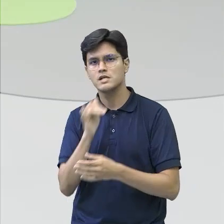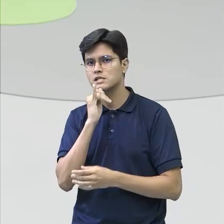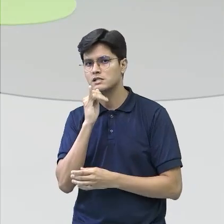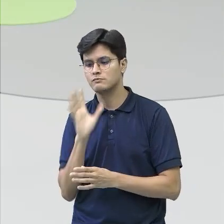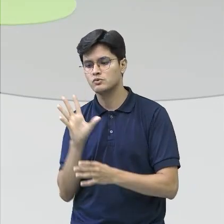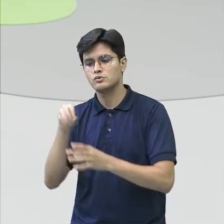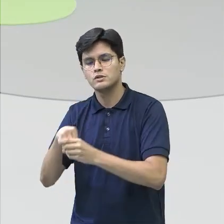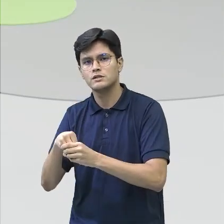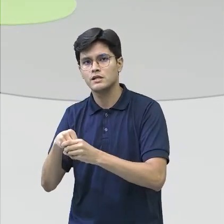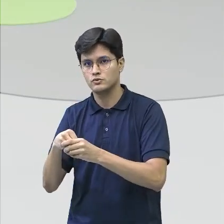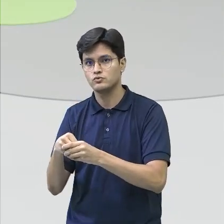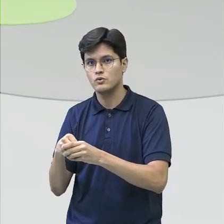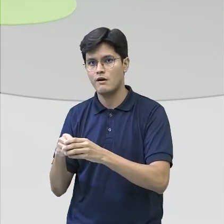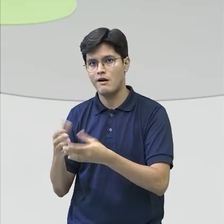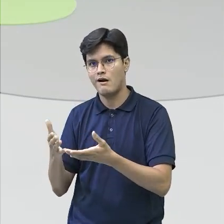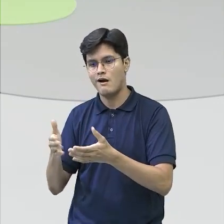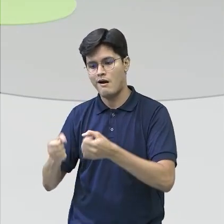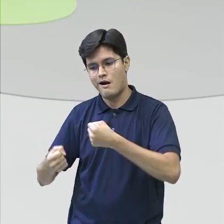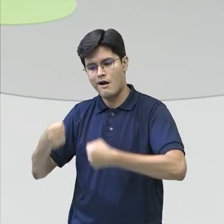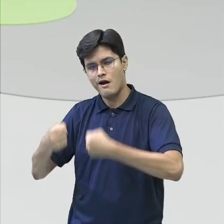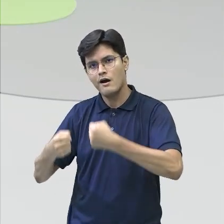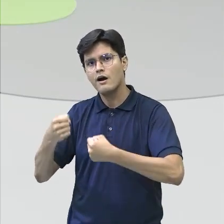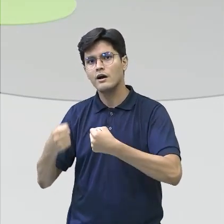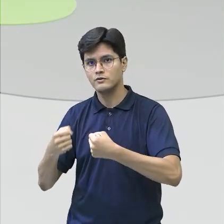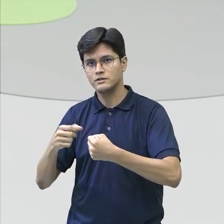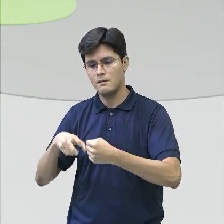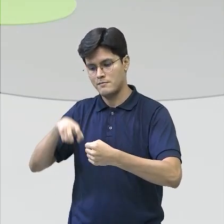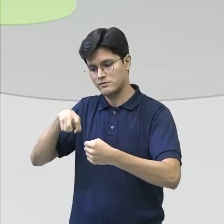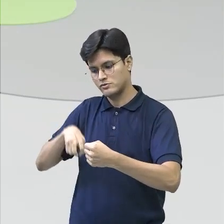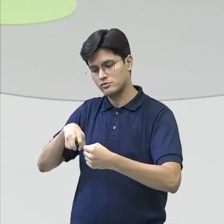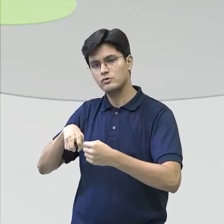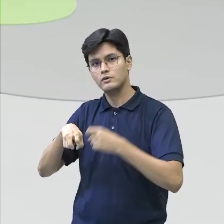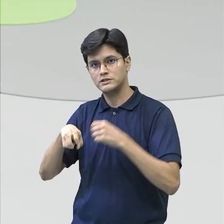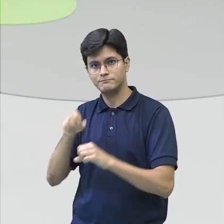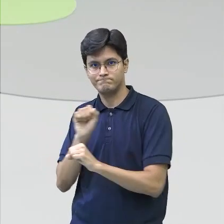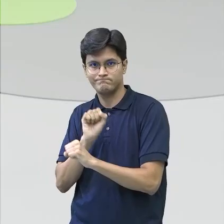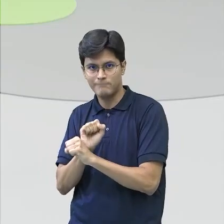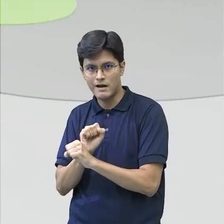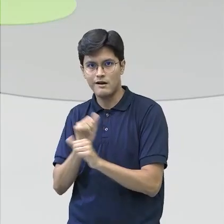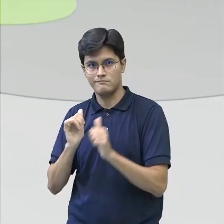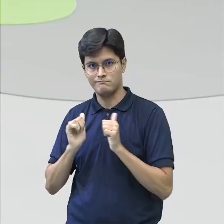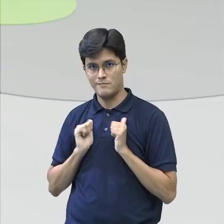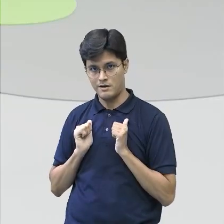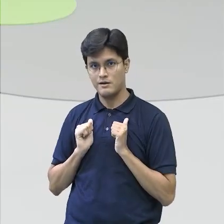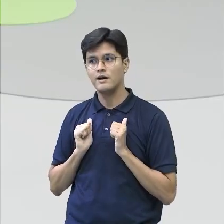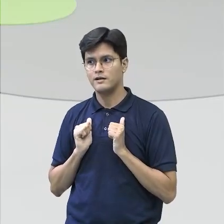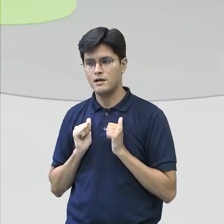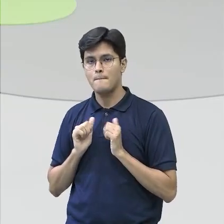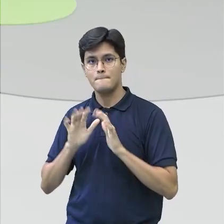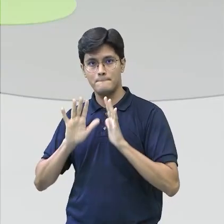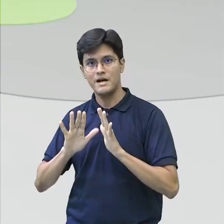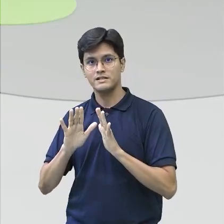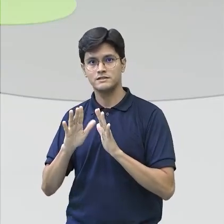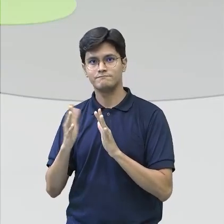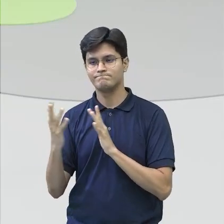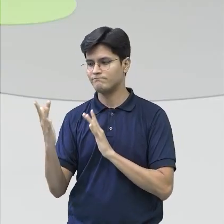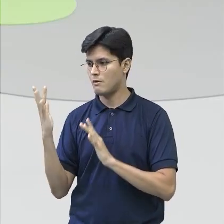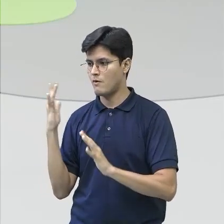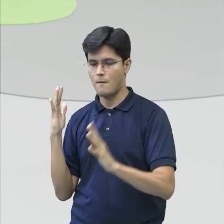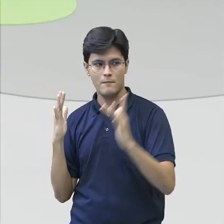em repouso, né, mas fora do carro você consegue observar a movimentação, né, as plantas passando, né,